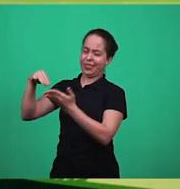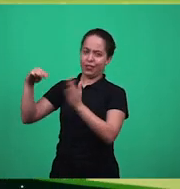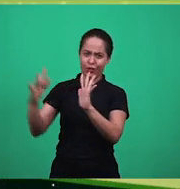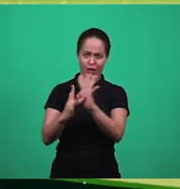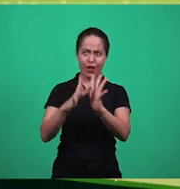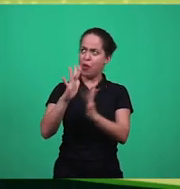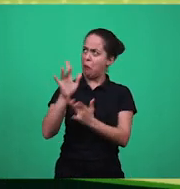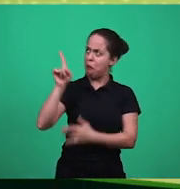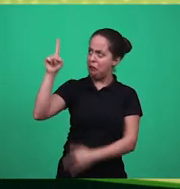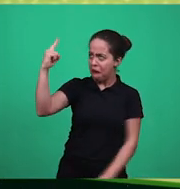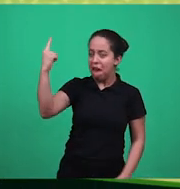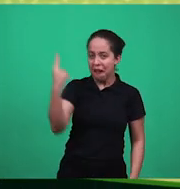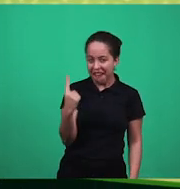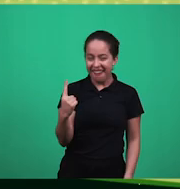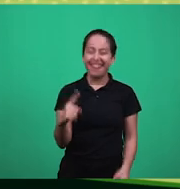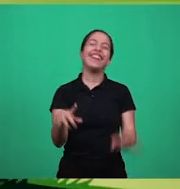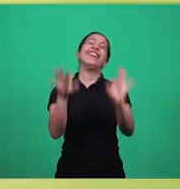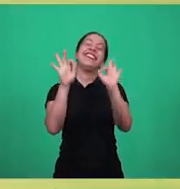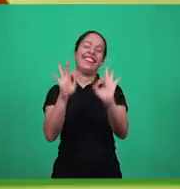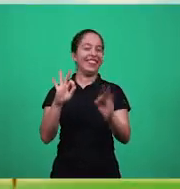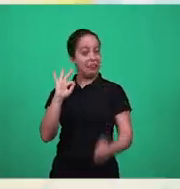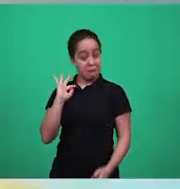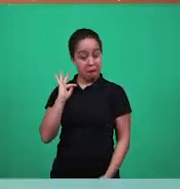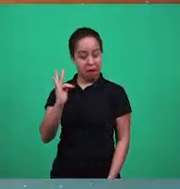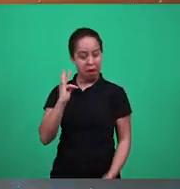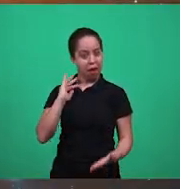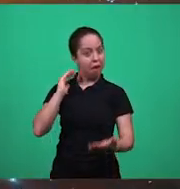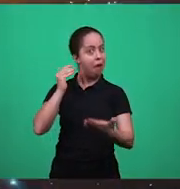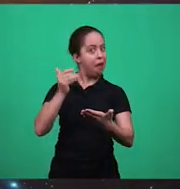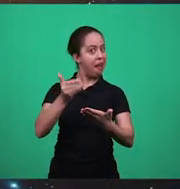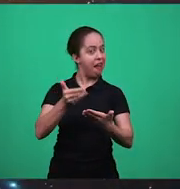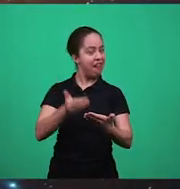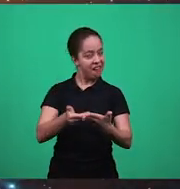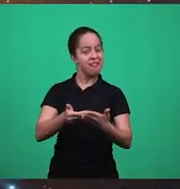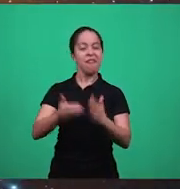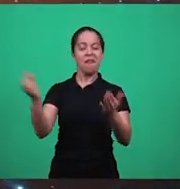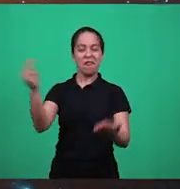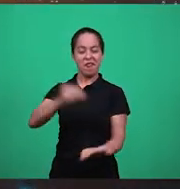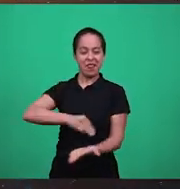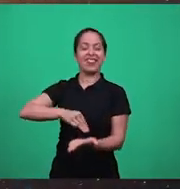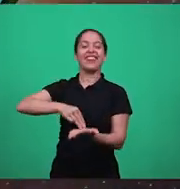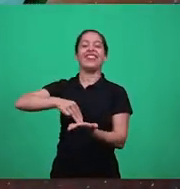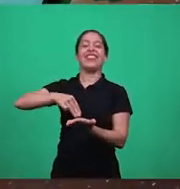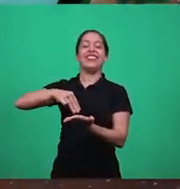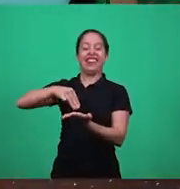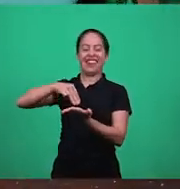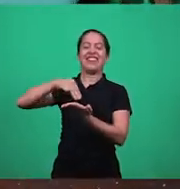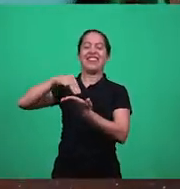Jesus breve virá.